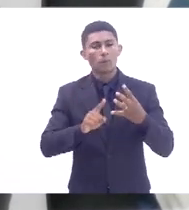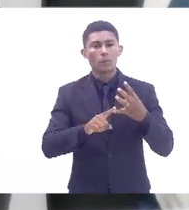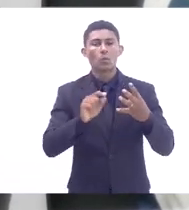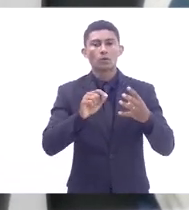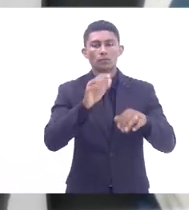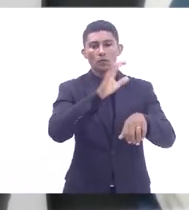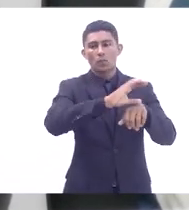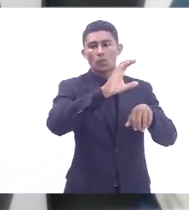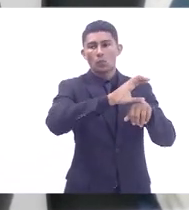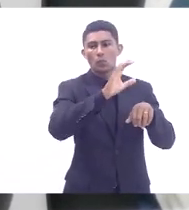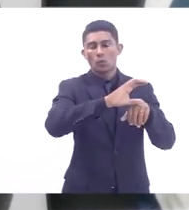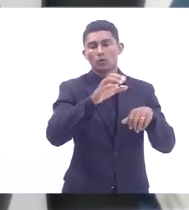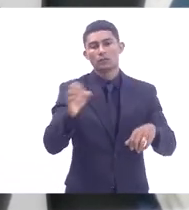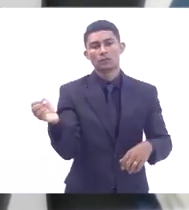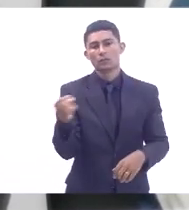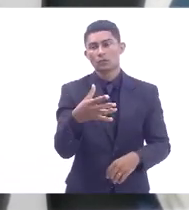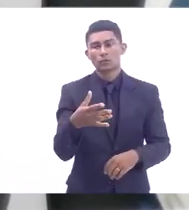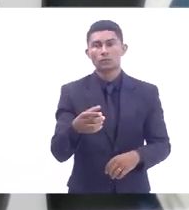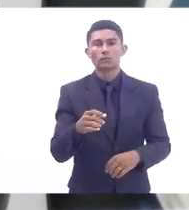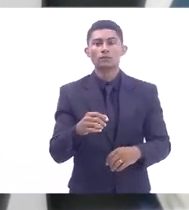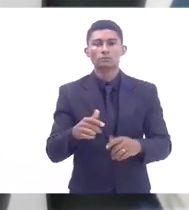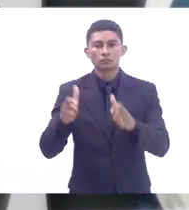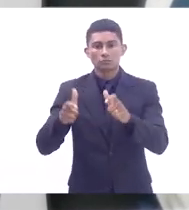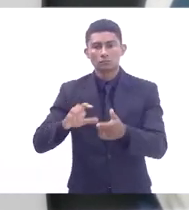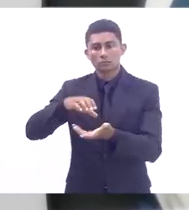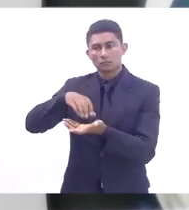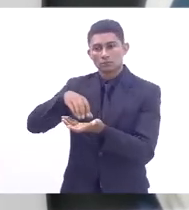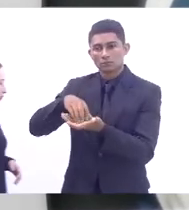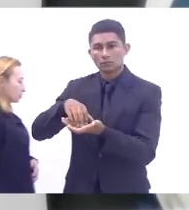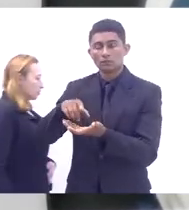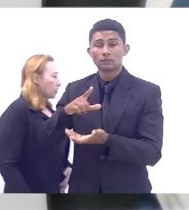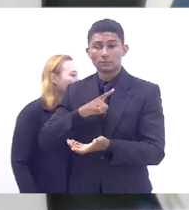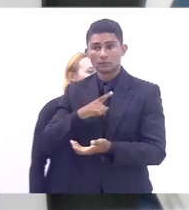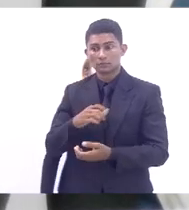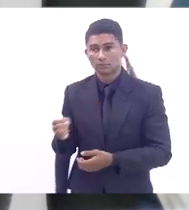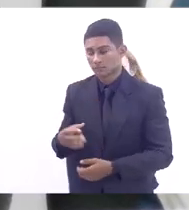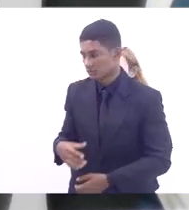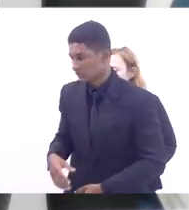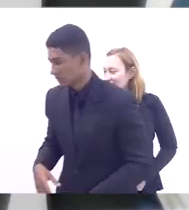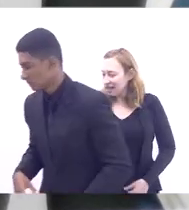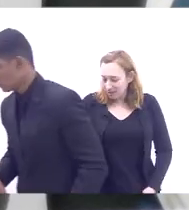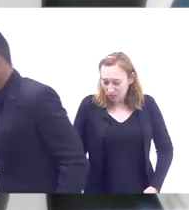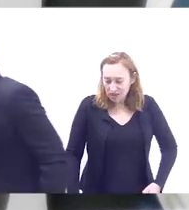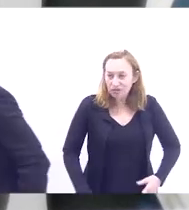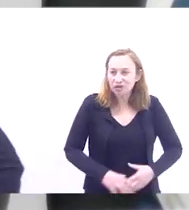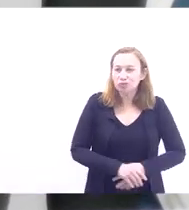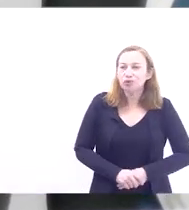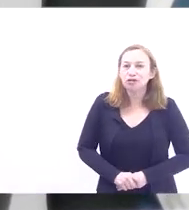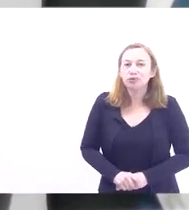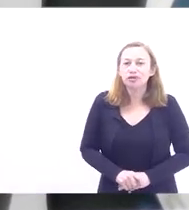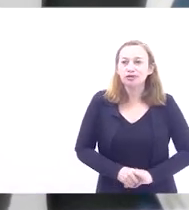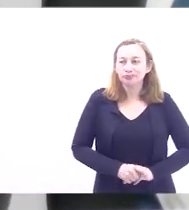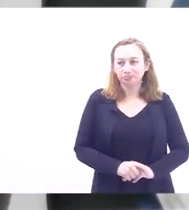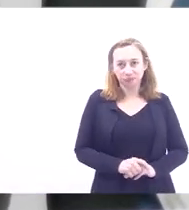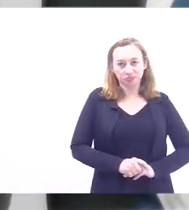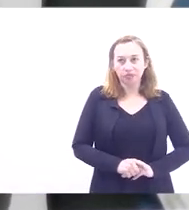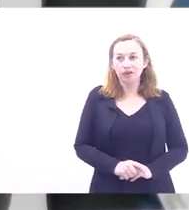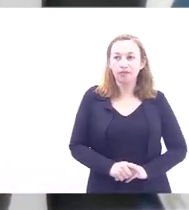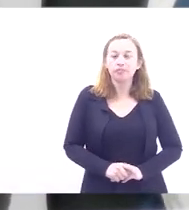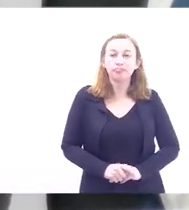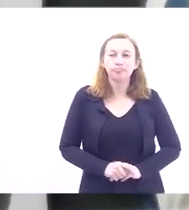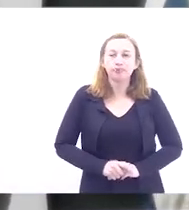um curso novo um Cardoso Moreira atravessa um pronome Cardoso Moreira através do sistema Cecierj e